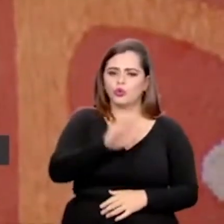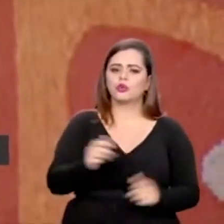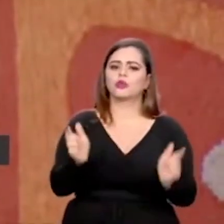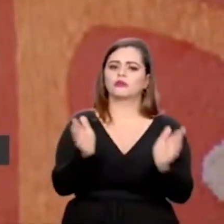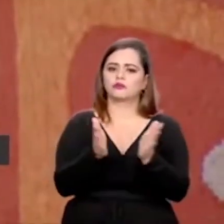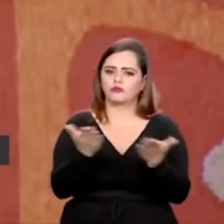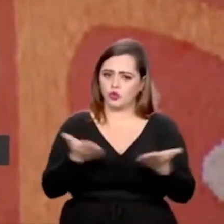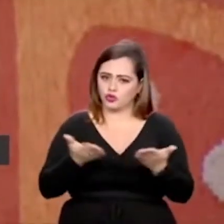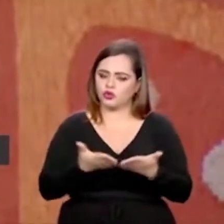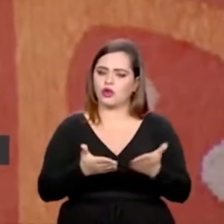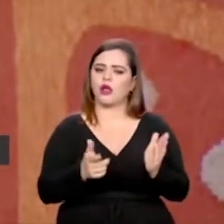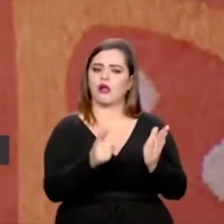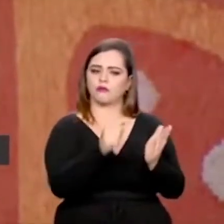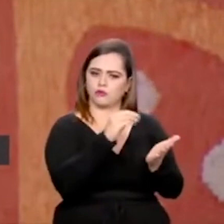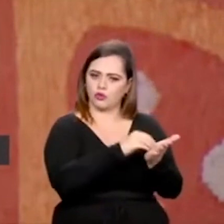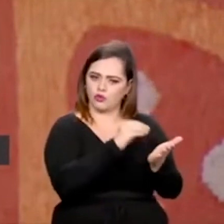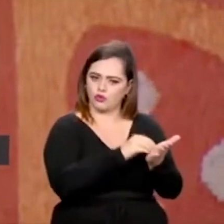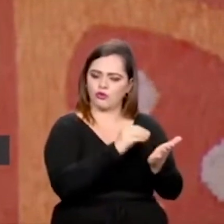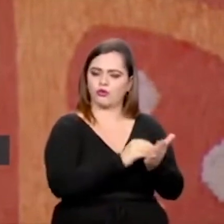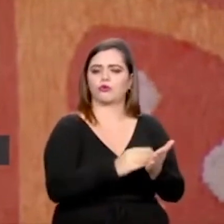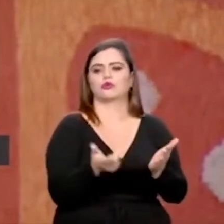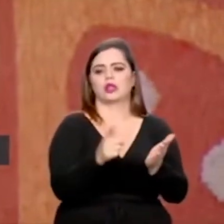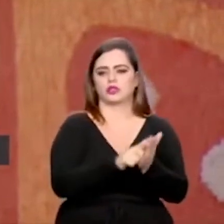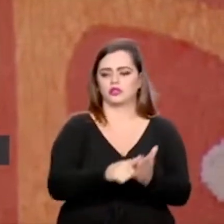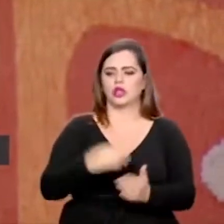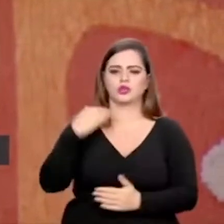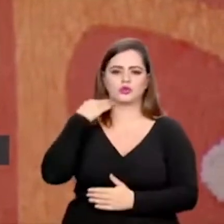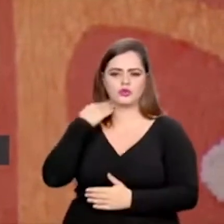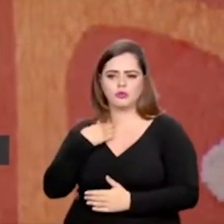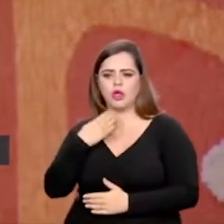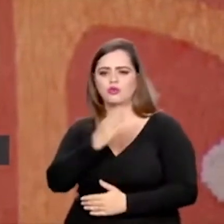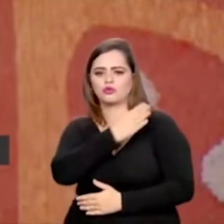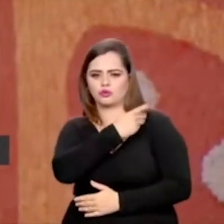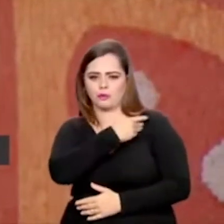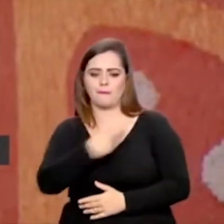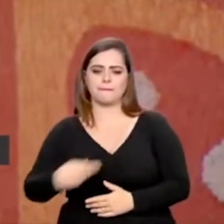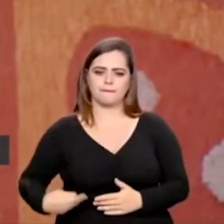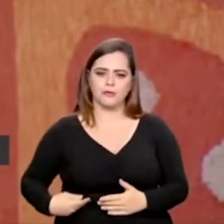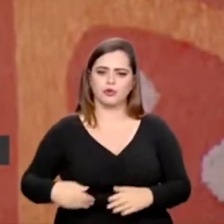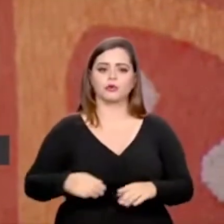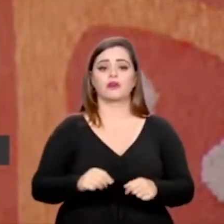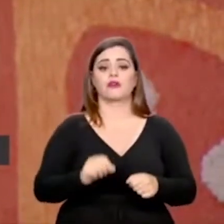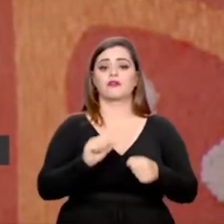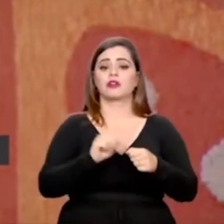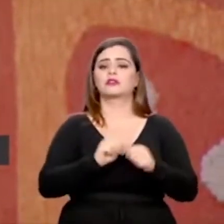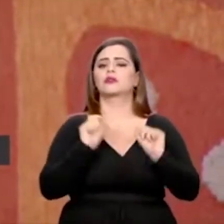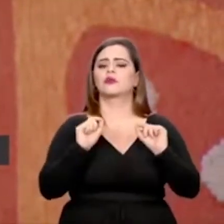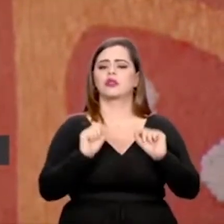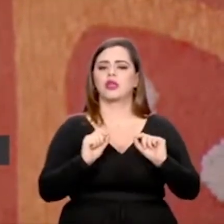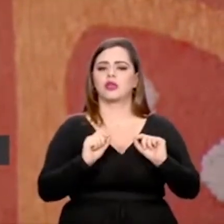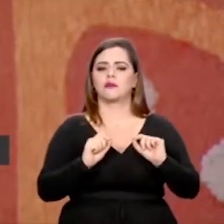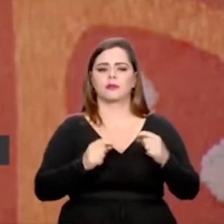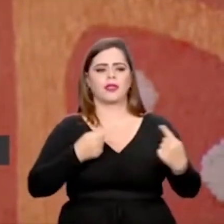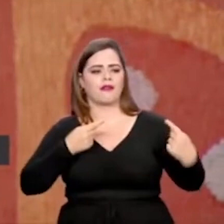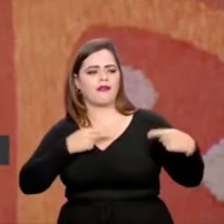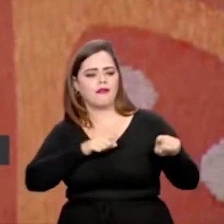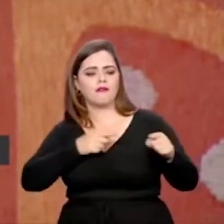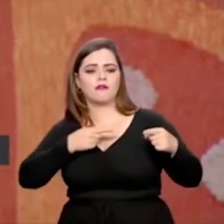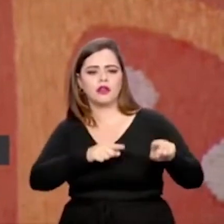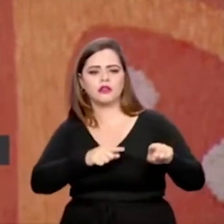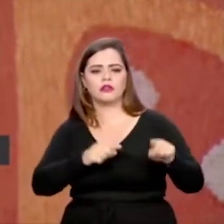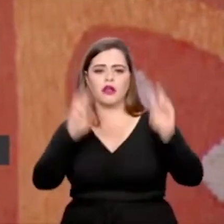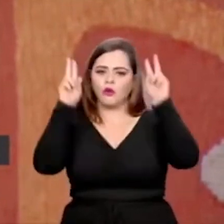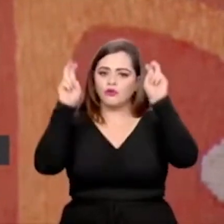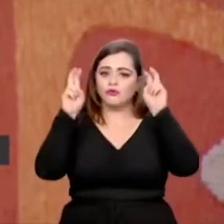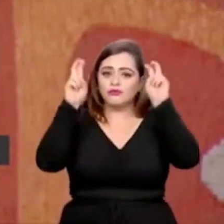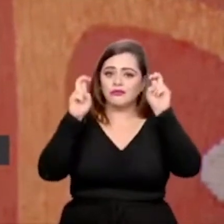da agenda todos nós ministros os bancos públicos as empresas de junto com vocês formularem políticas para enfrentar esse tema era